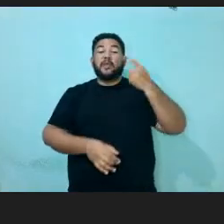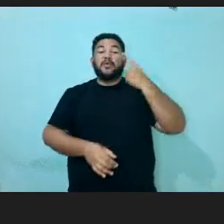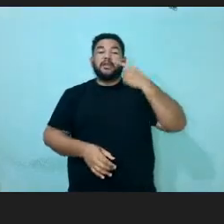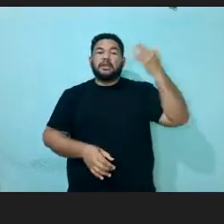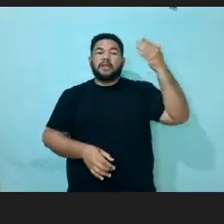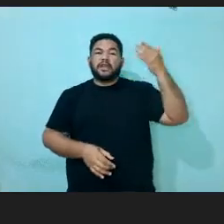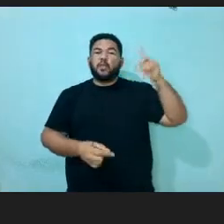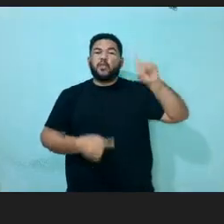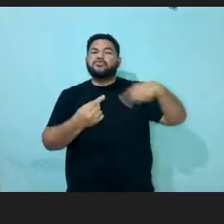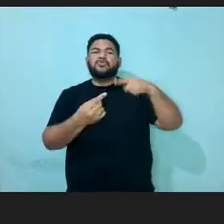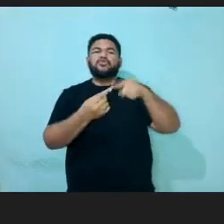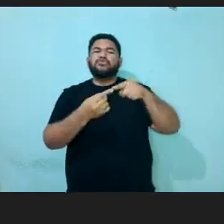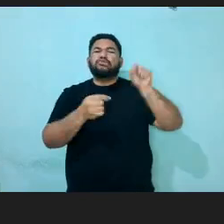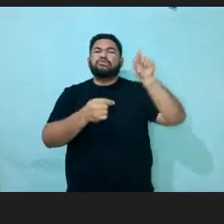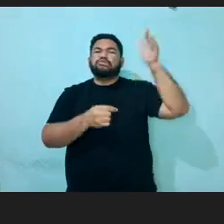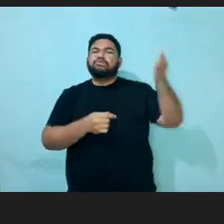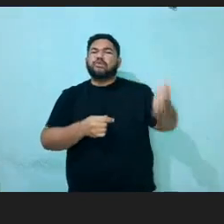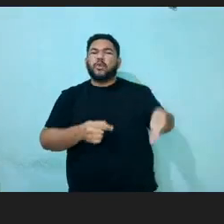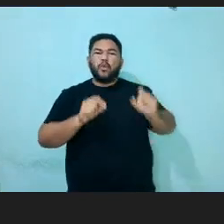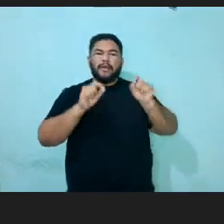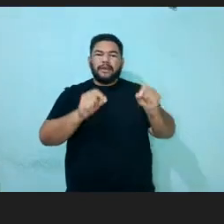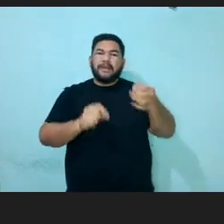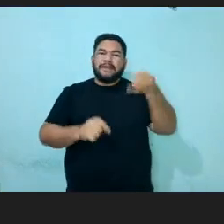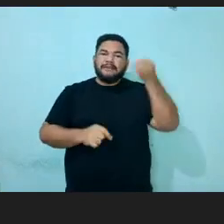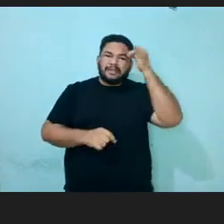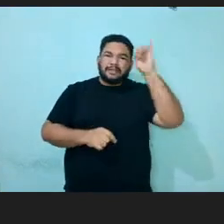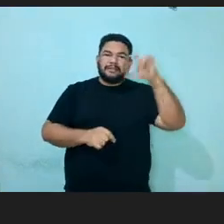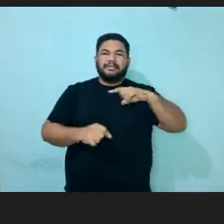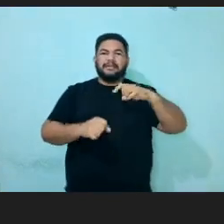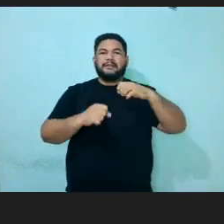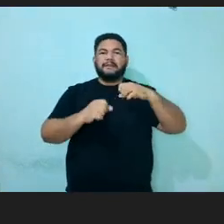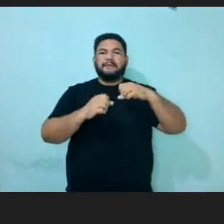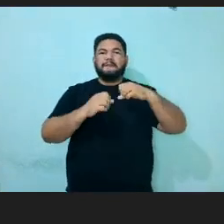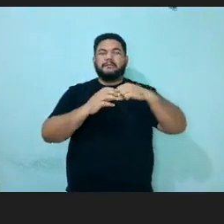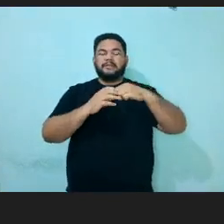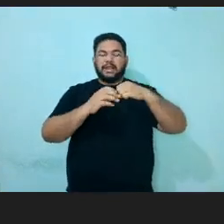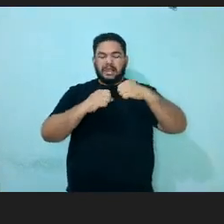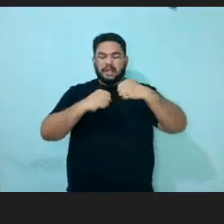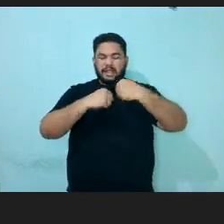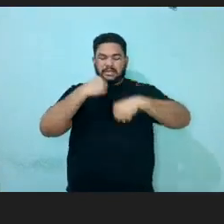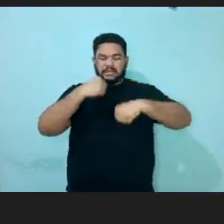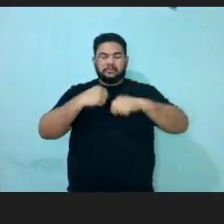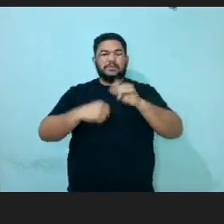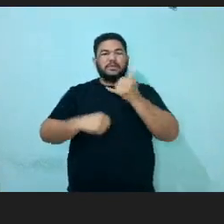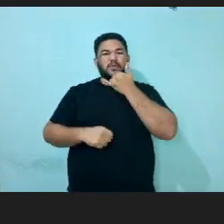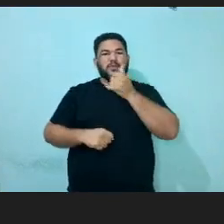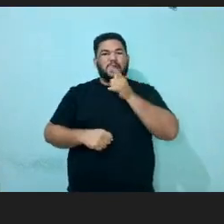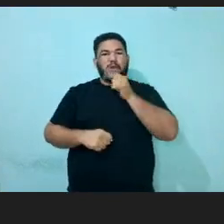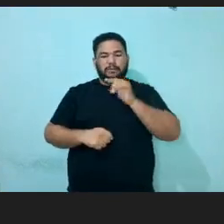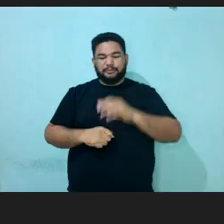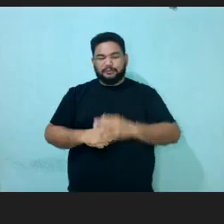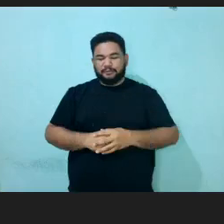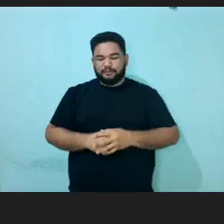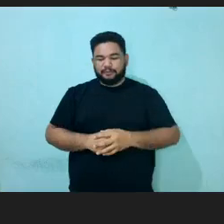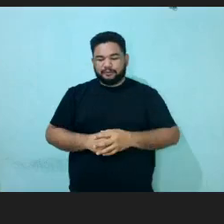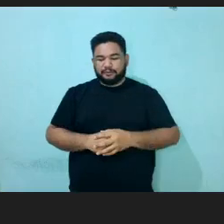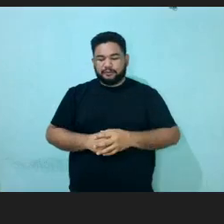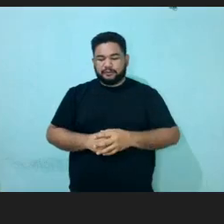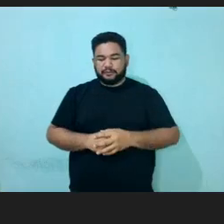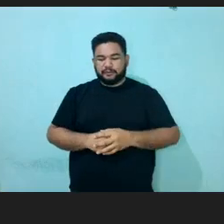lesão, Só um minuto.